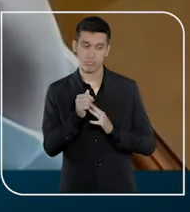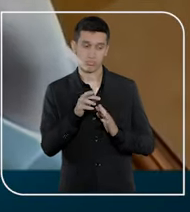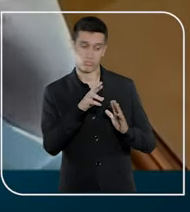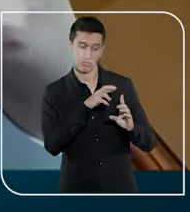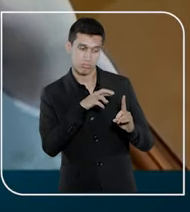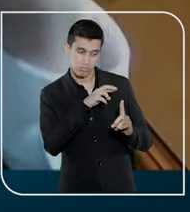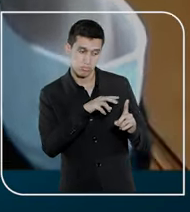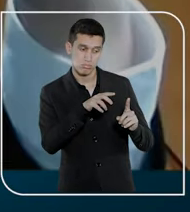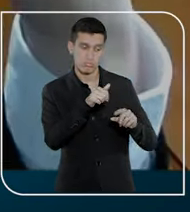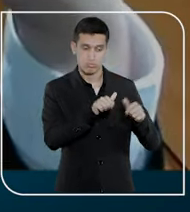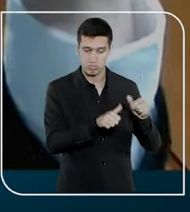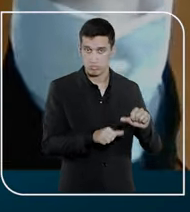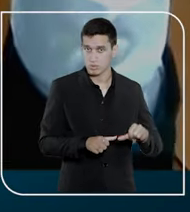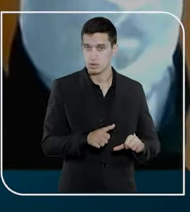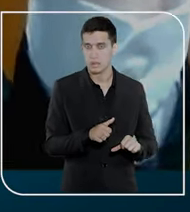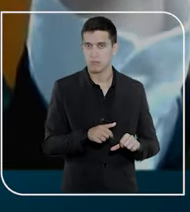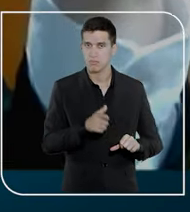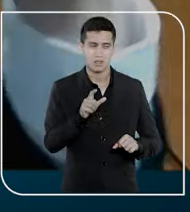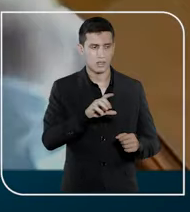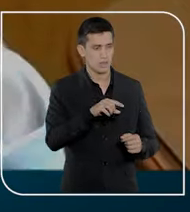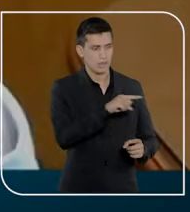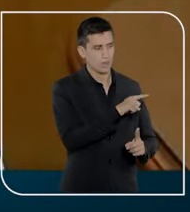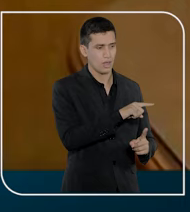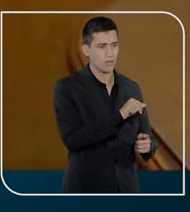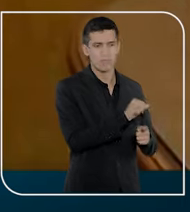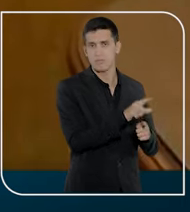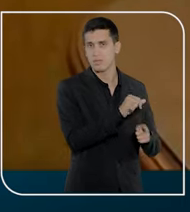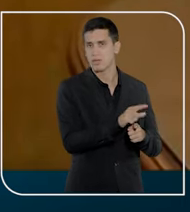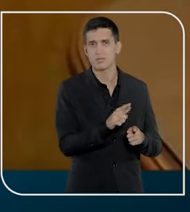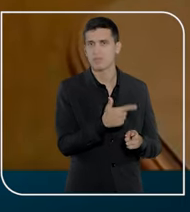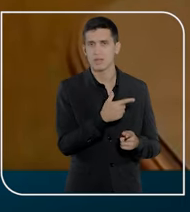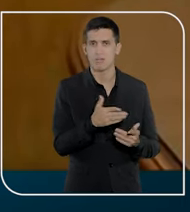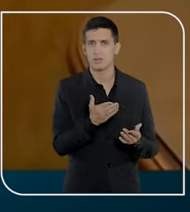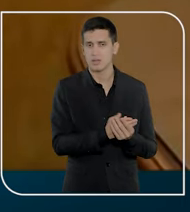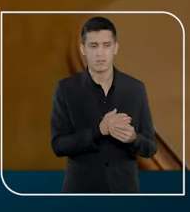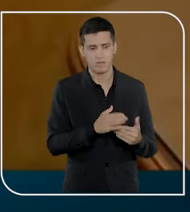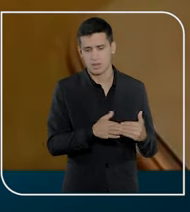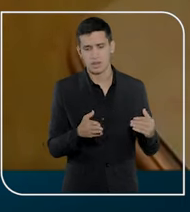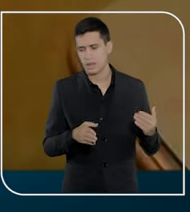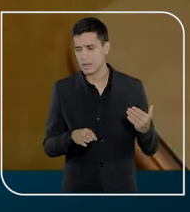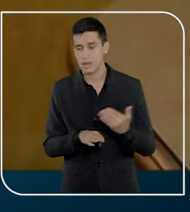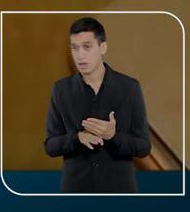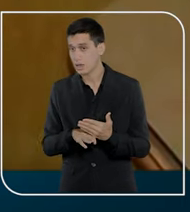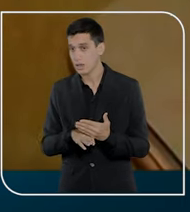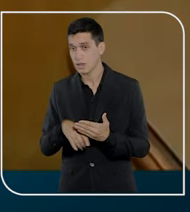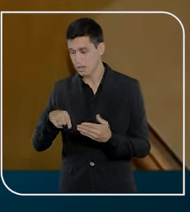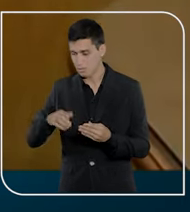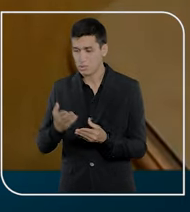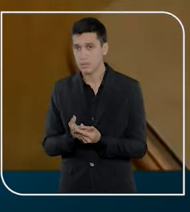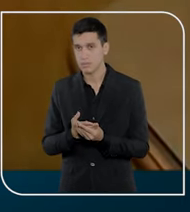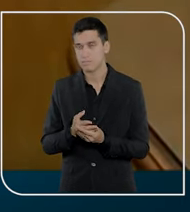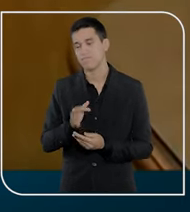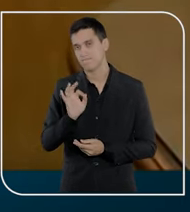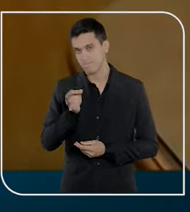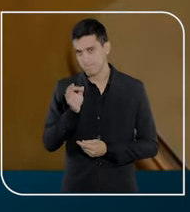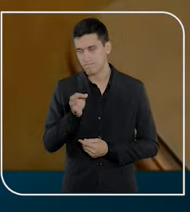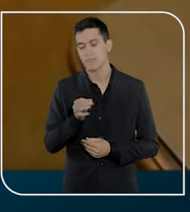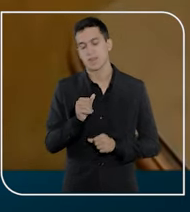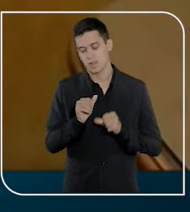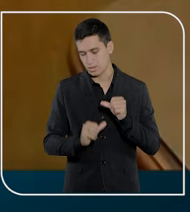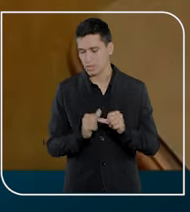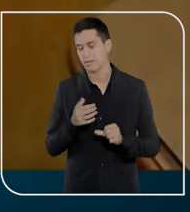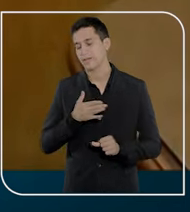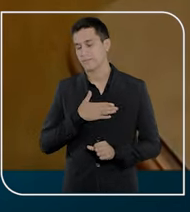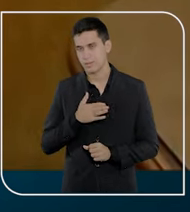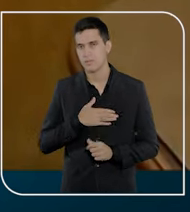o credor hipotecário nem tem processo, ele vai adjudicar no seu? Exatamente isso. Ele vai adjudicar no meu. Então,